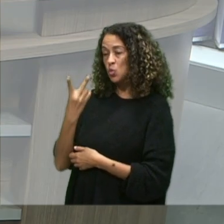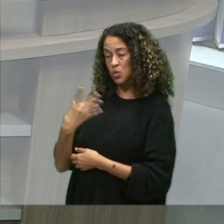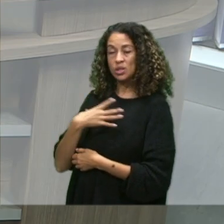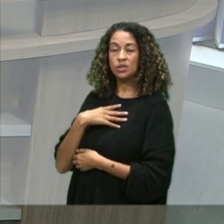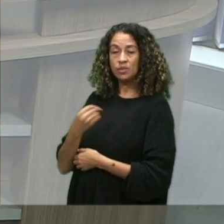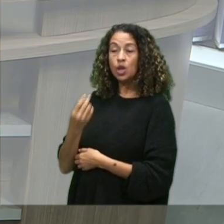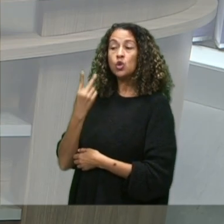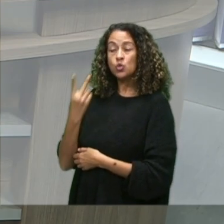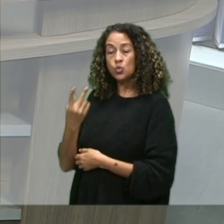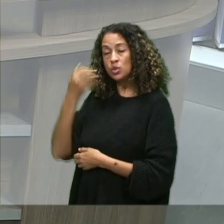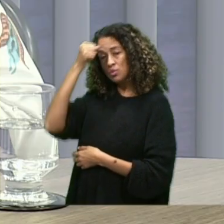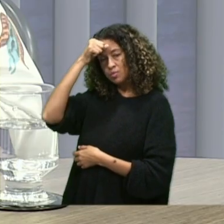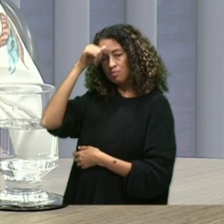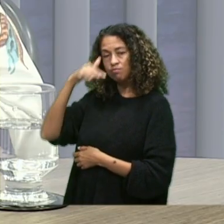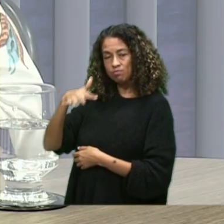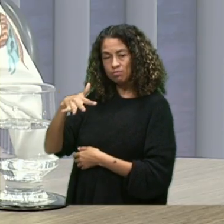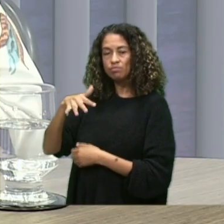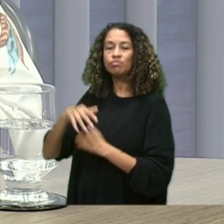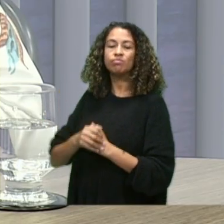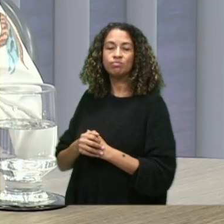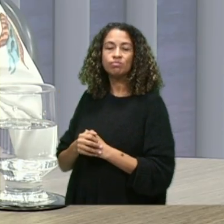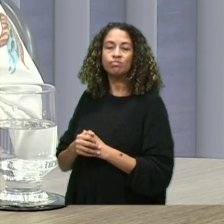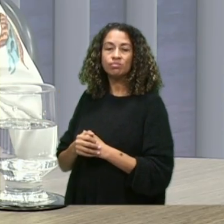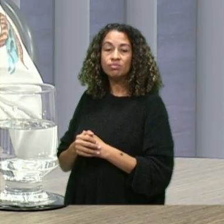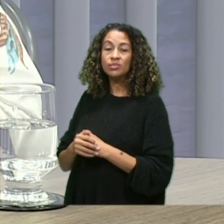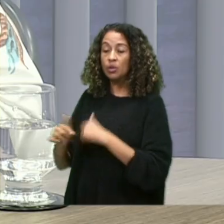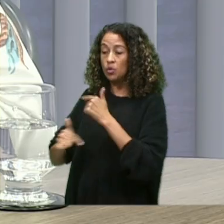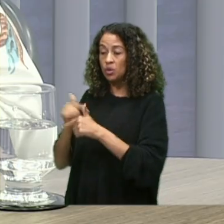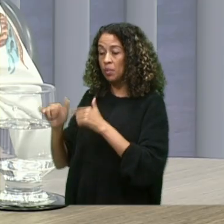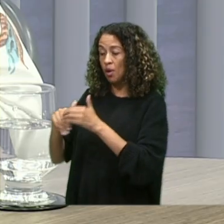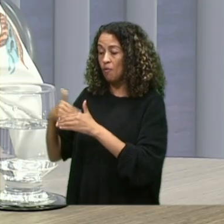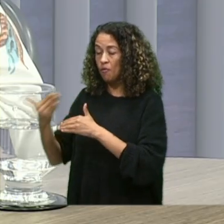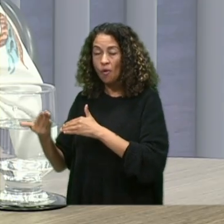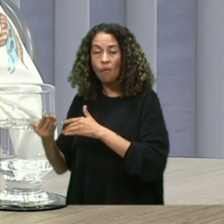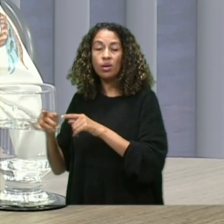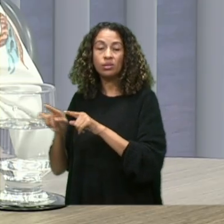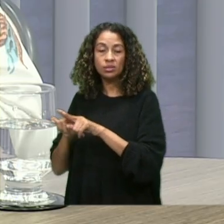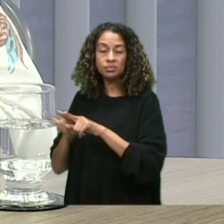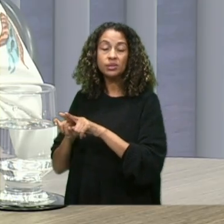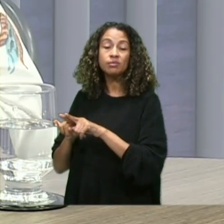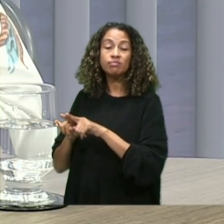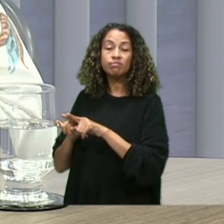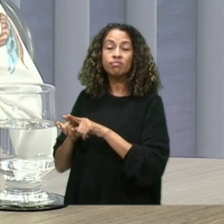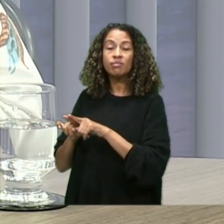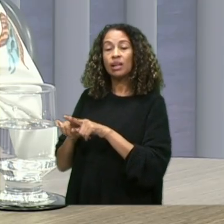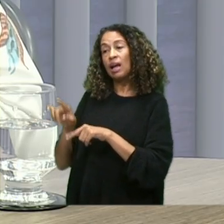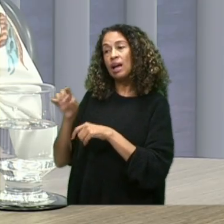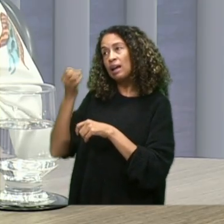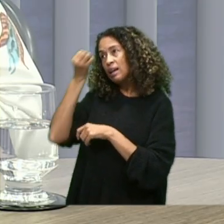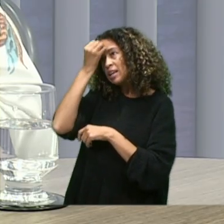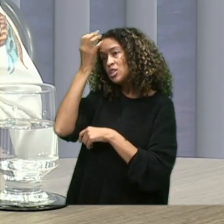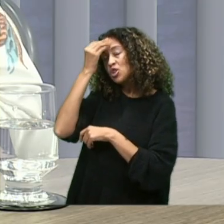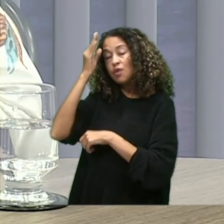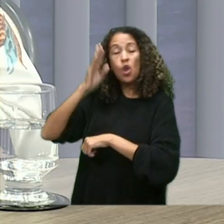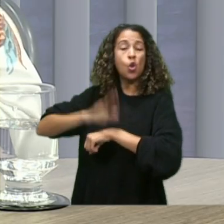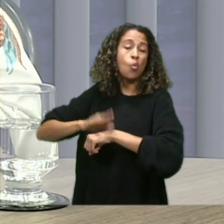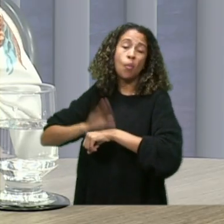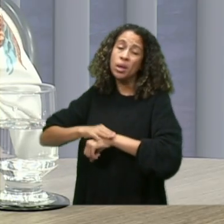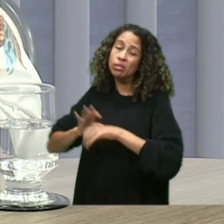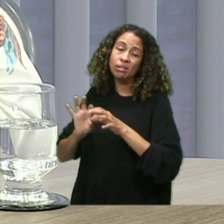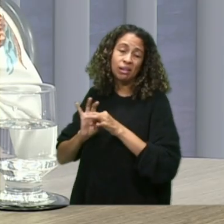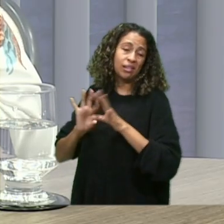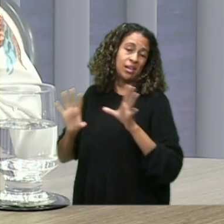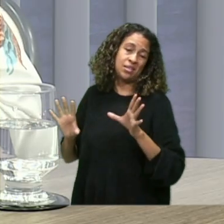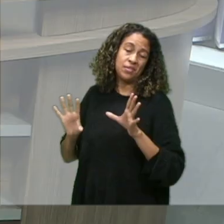autismo, então eu trabalho fora, né? Então é uma correria. O processo criativo é quando dá. Quando dá,